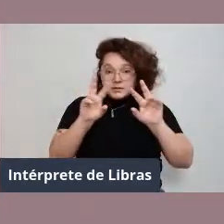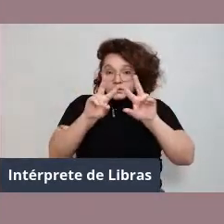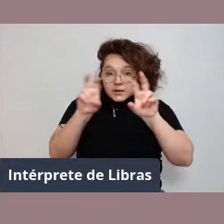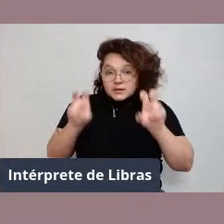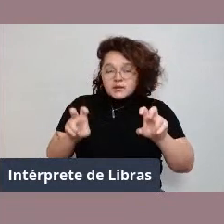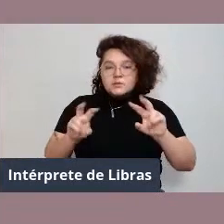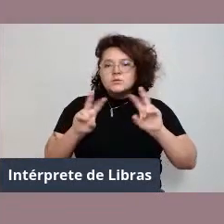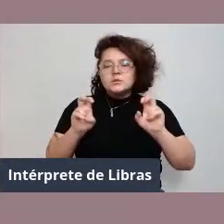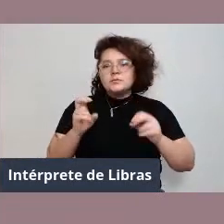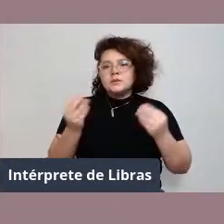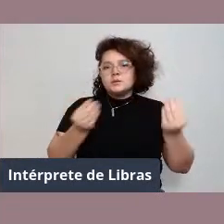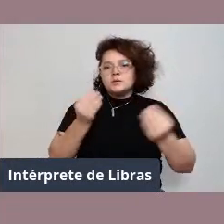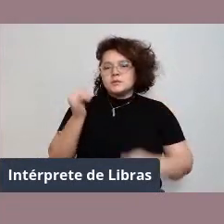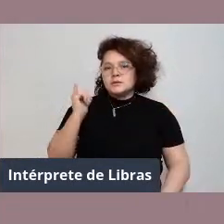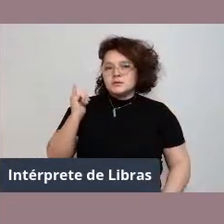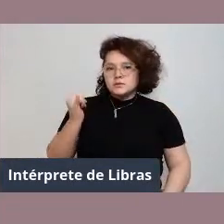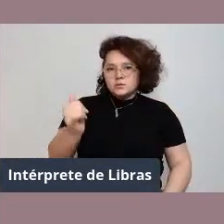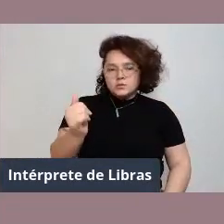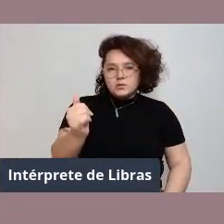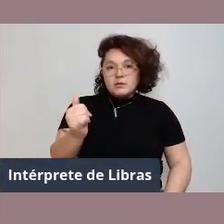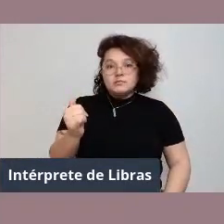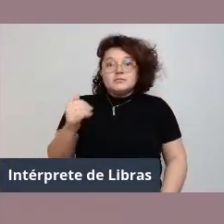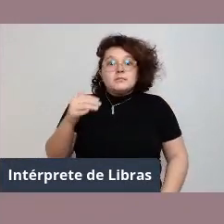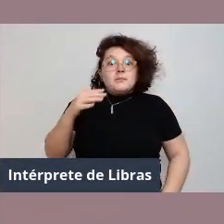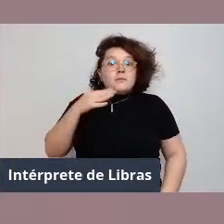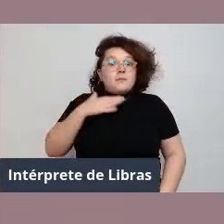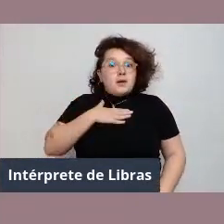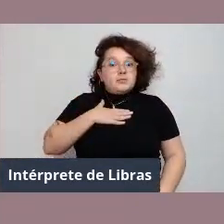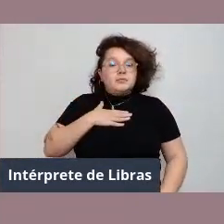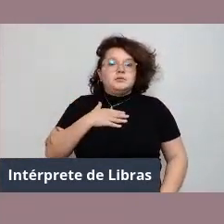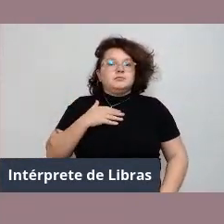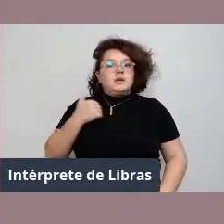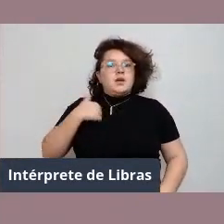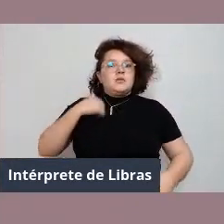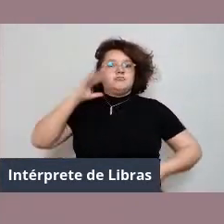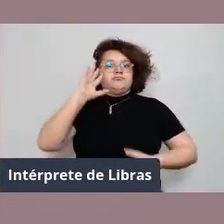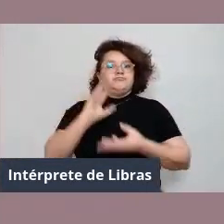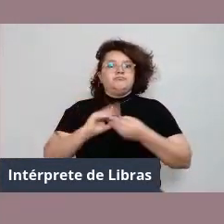narrativa. Para mim ficou muito mais clara essa estrutura,